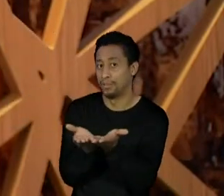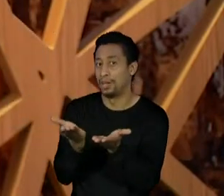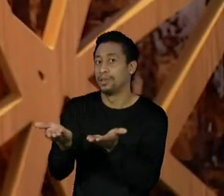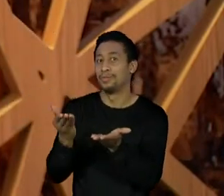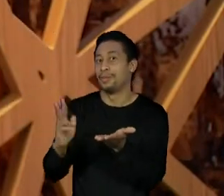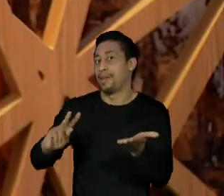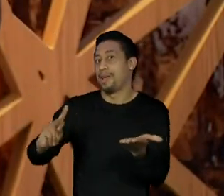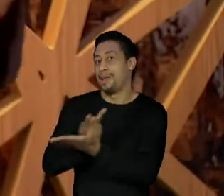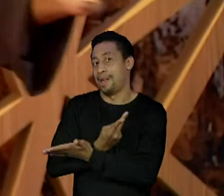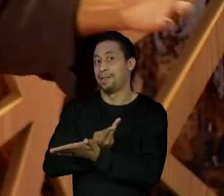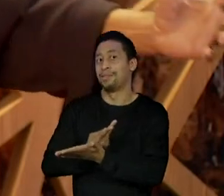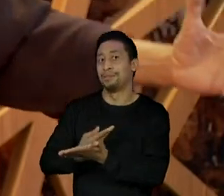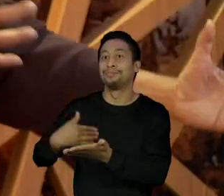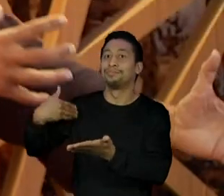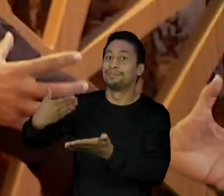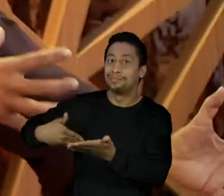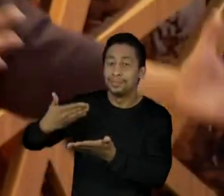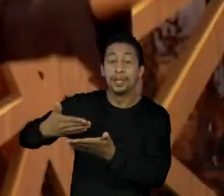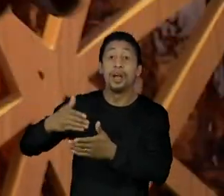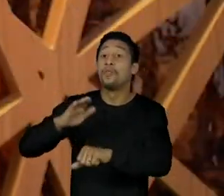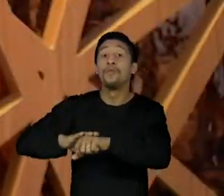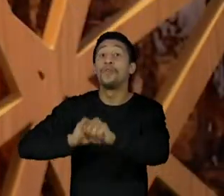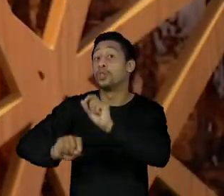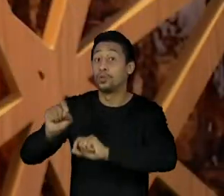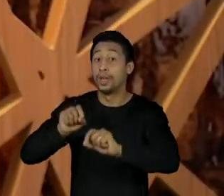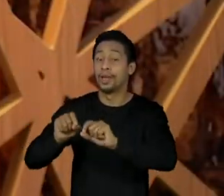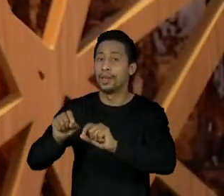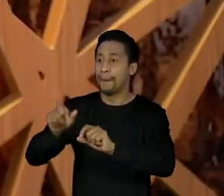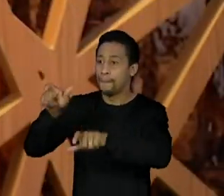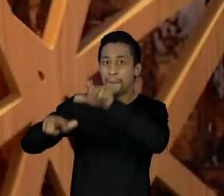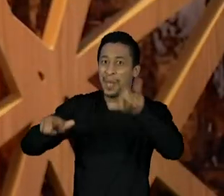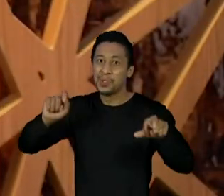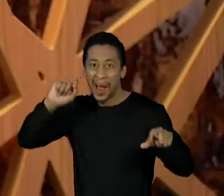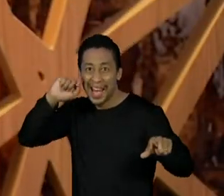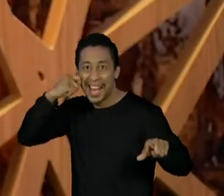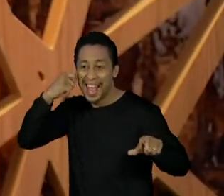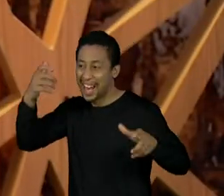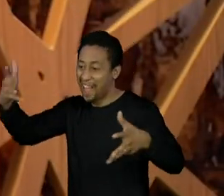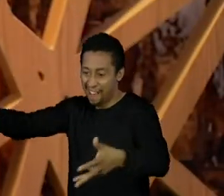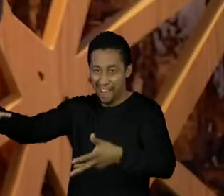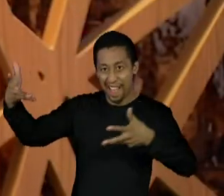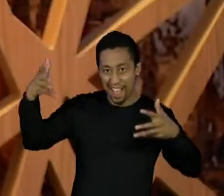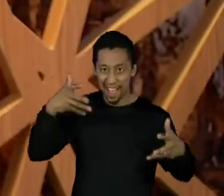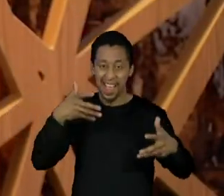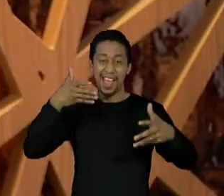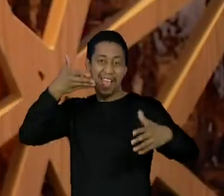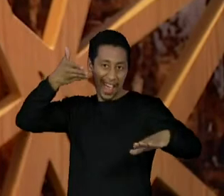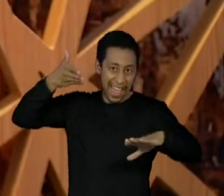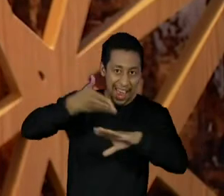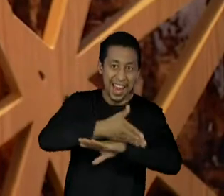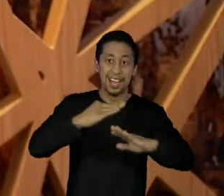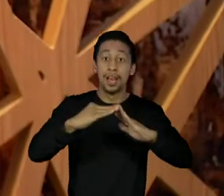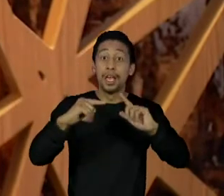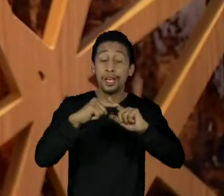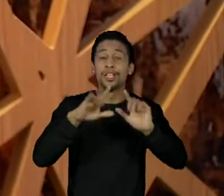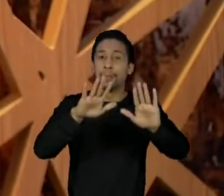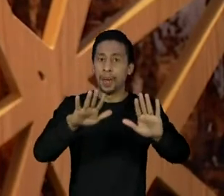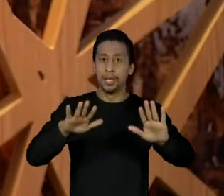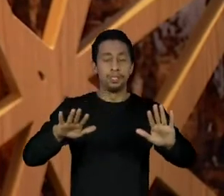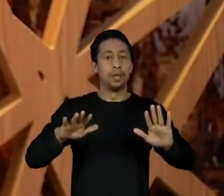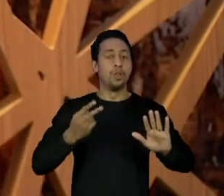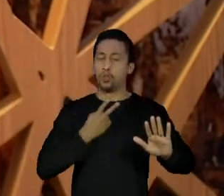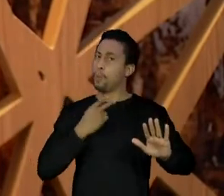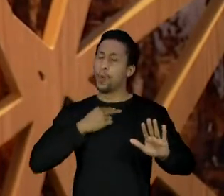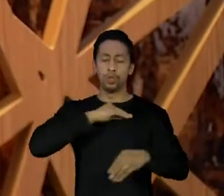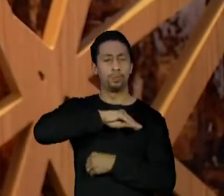mal resolvido, que converte muitos negros, mas com a condição que esse negro não leve para